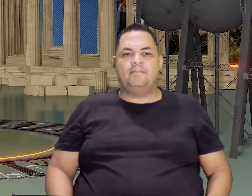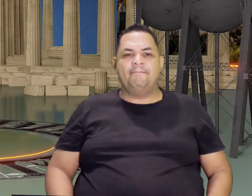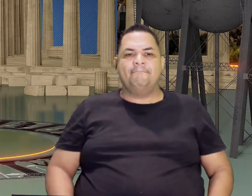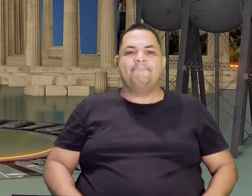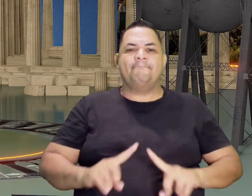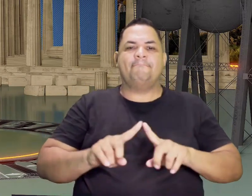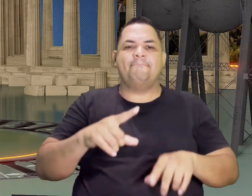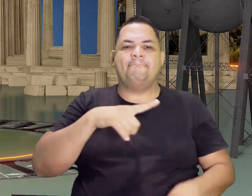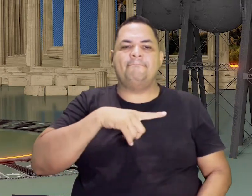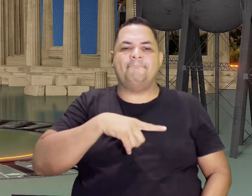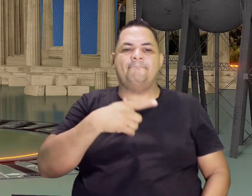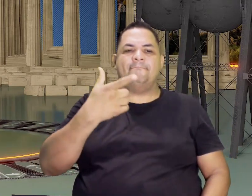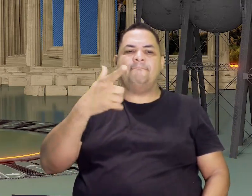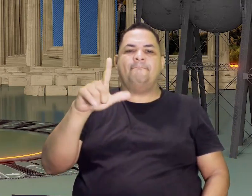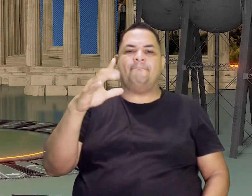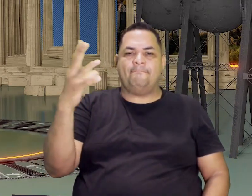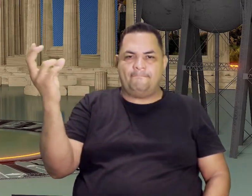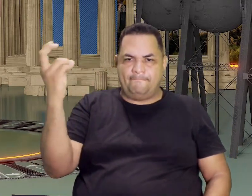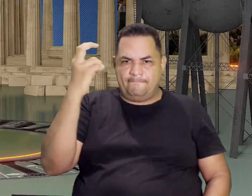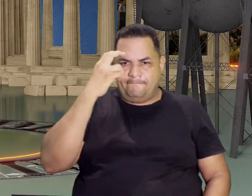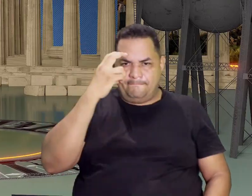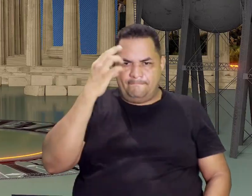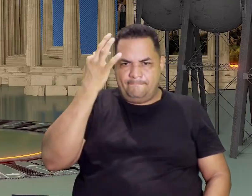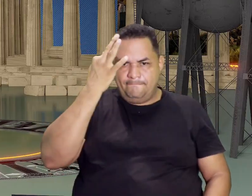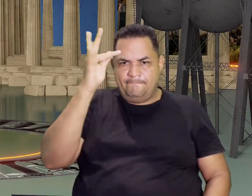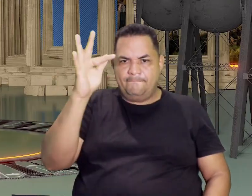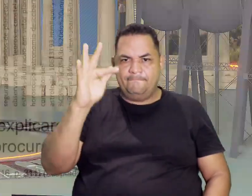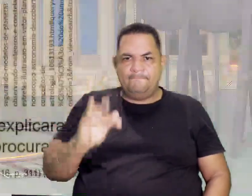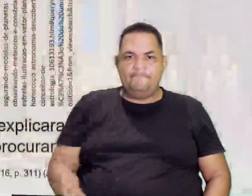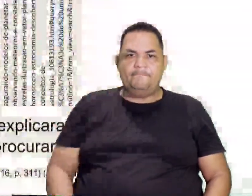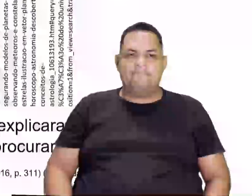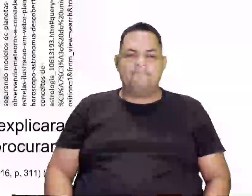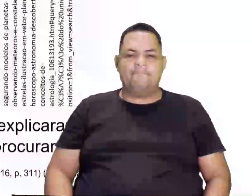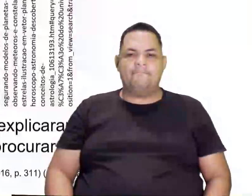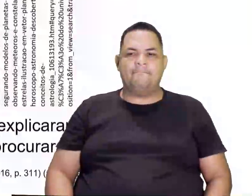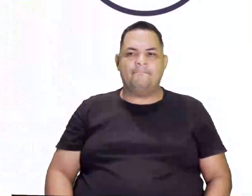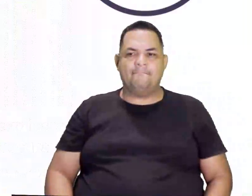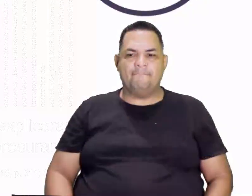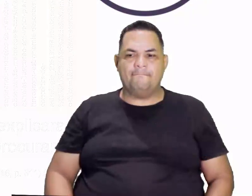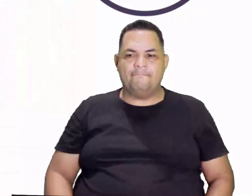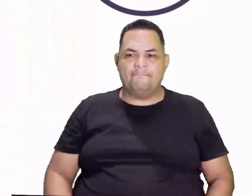tem outras culturas filosóficas, ok? Vamos lá, voltando ali.